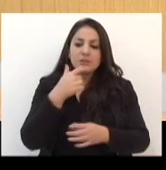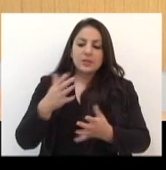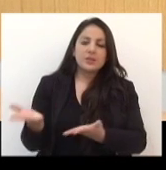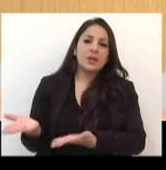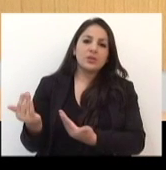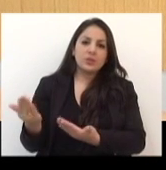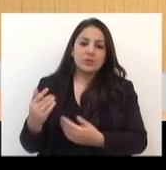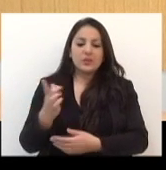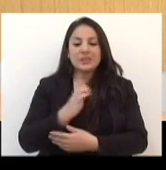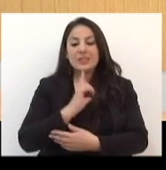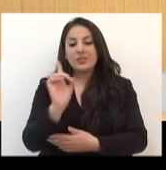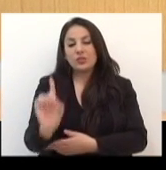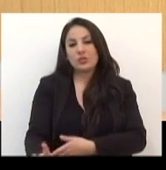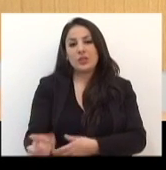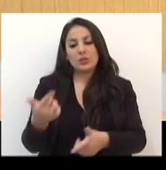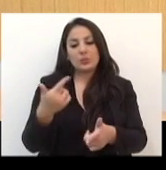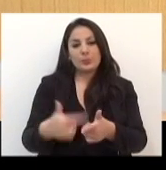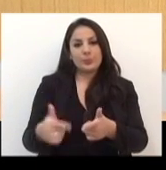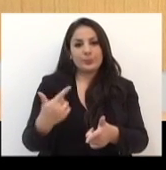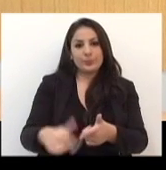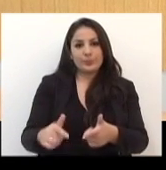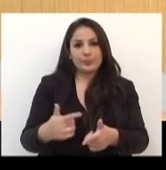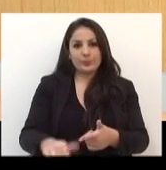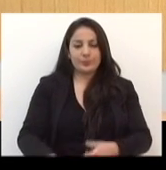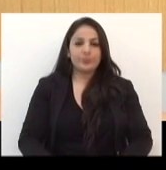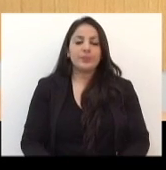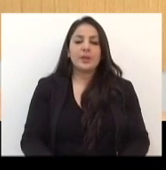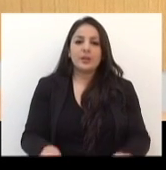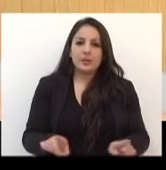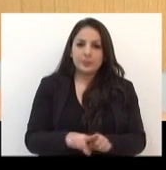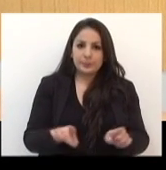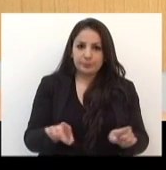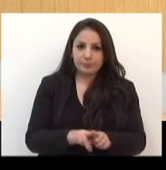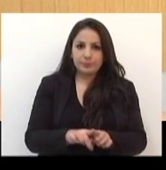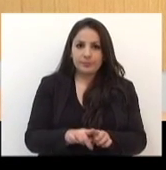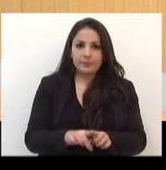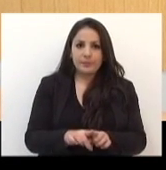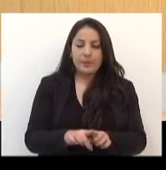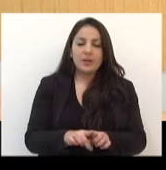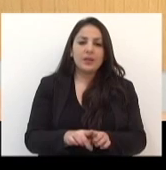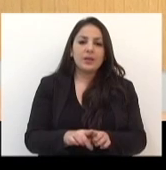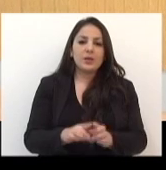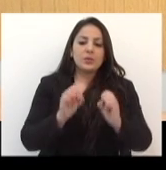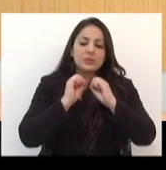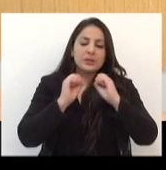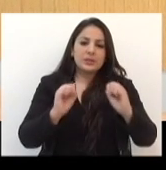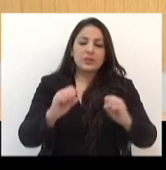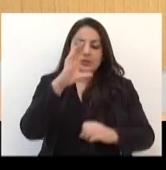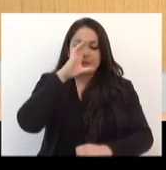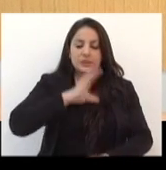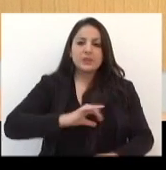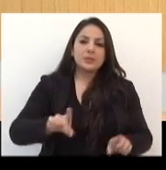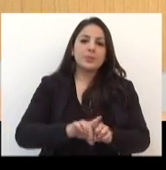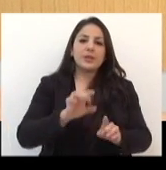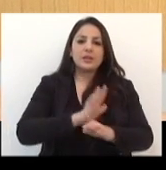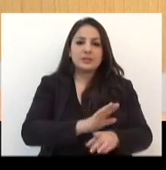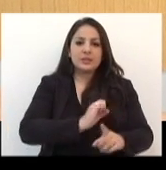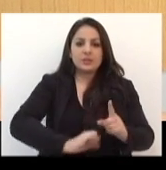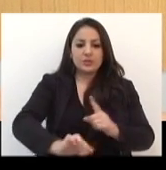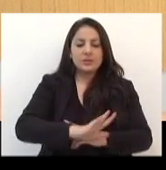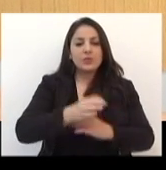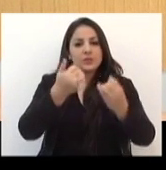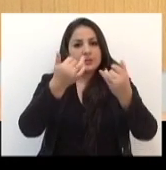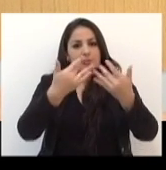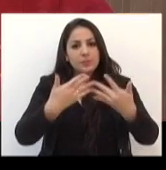que tiveram os direitos violados. O secretário de Cidadania e Assistência Social explica os detalhes